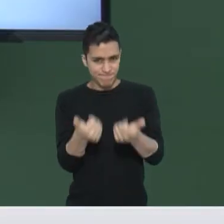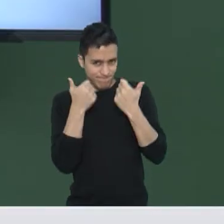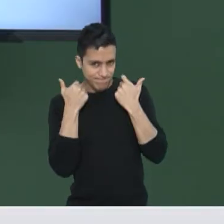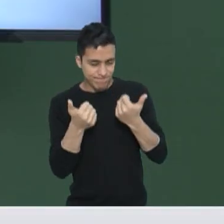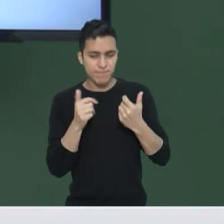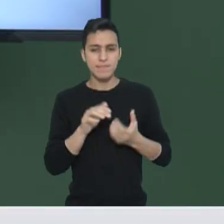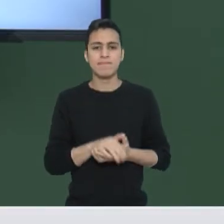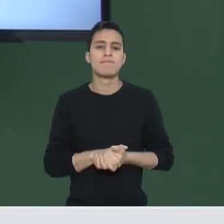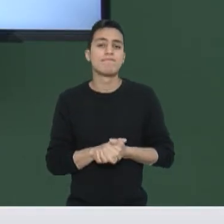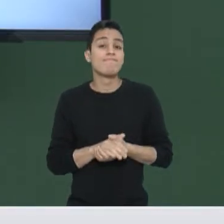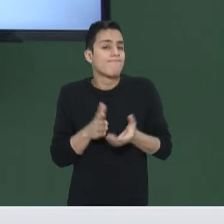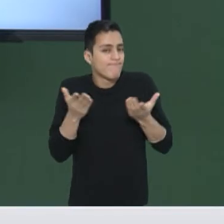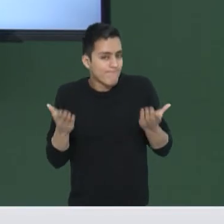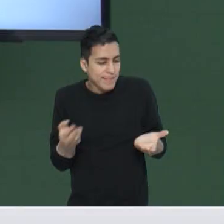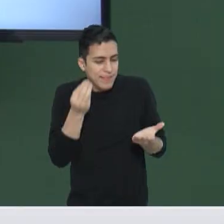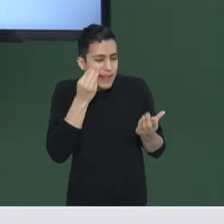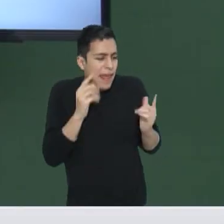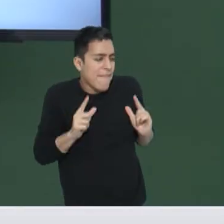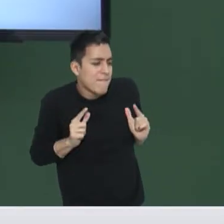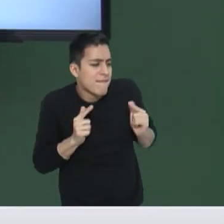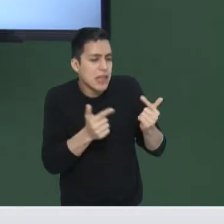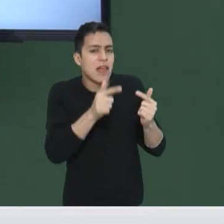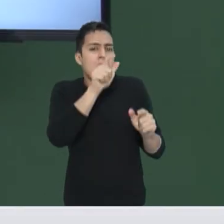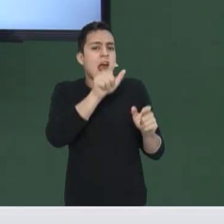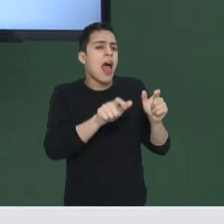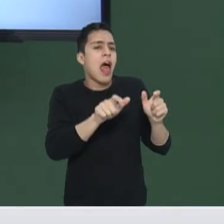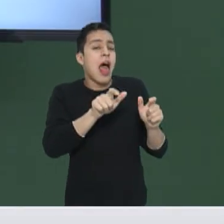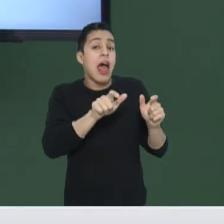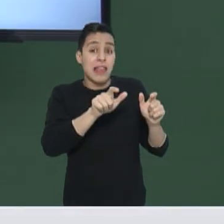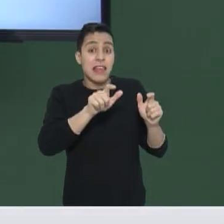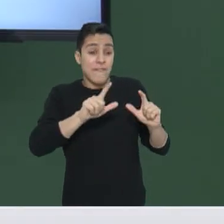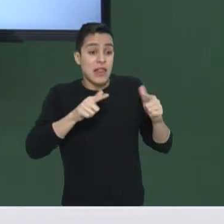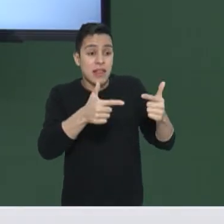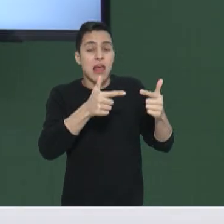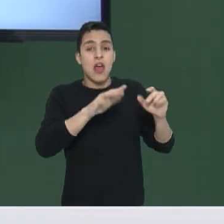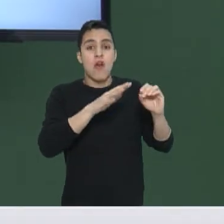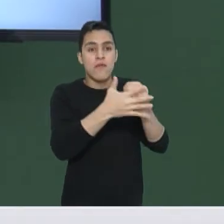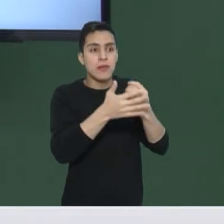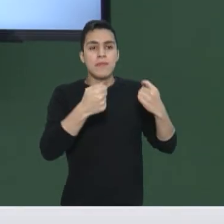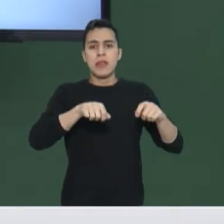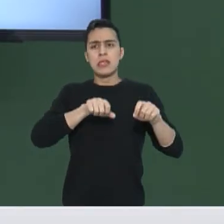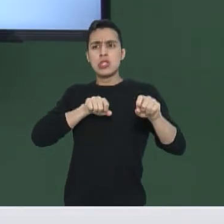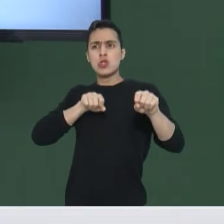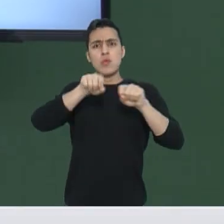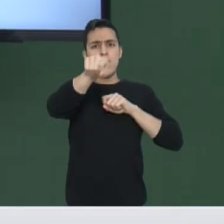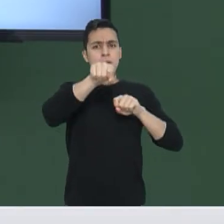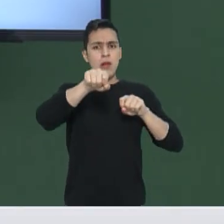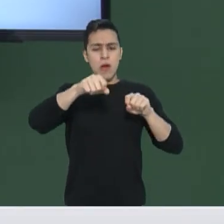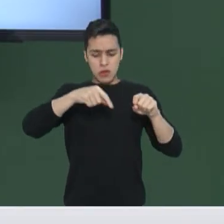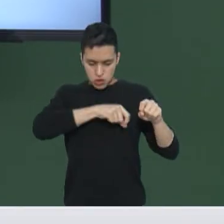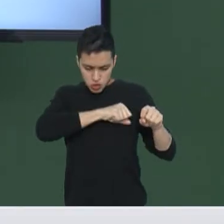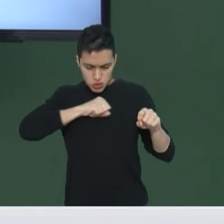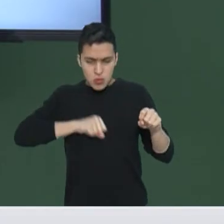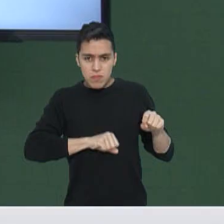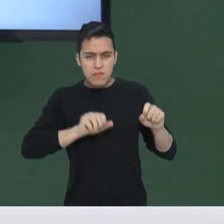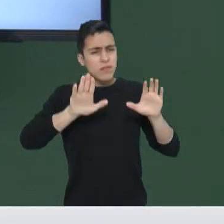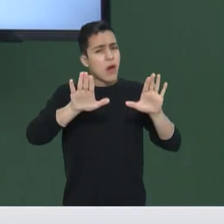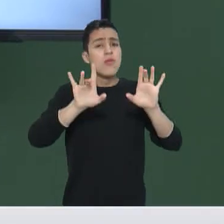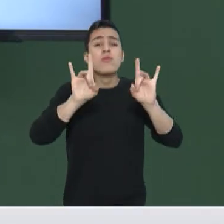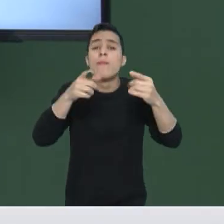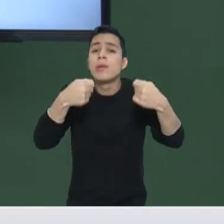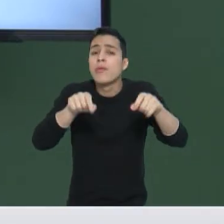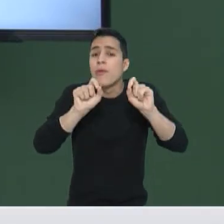ok? Então, ó, para enfrentar o Covid, o que você precisa? Ser um super-herói? Não, basta manter os hábitos de